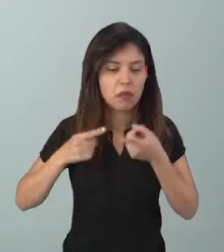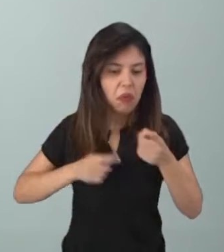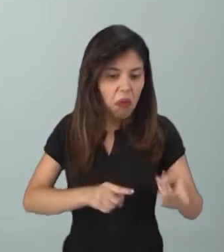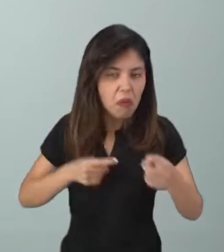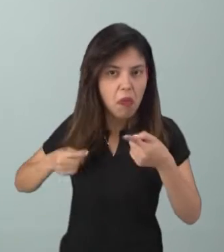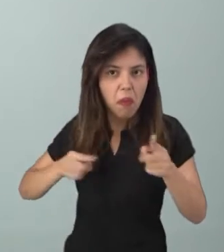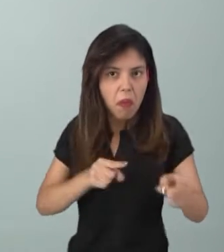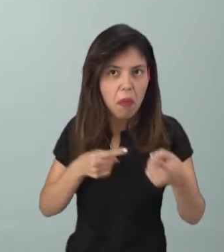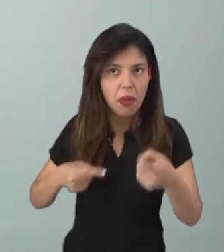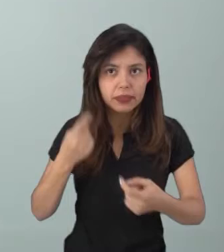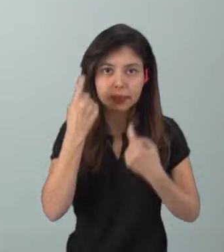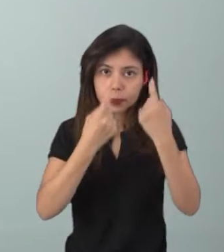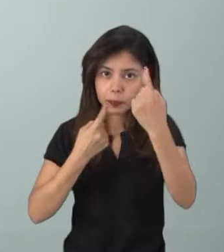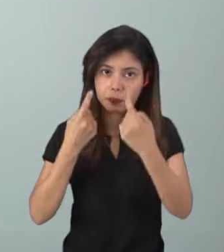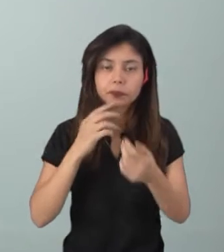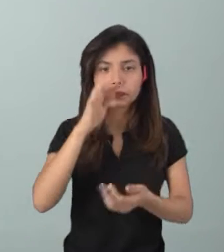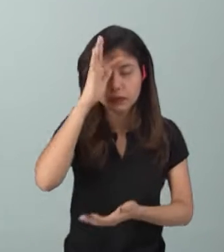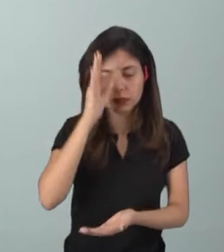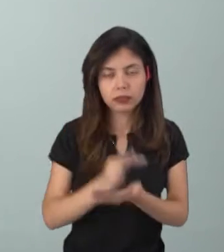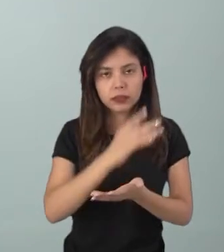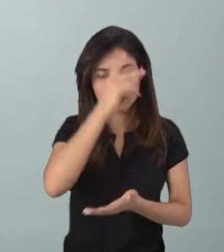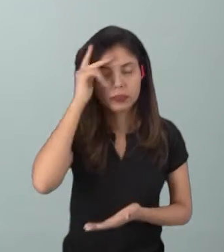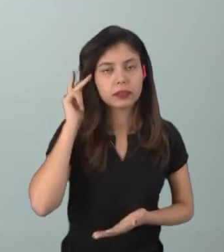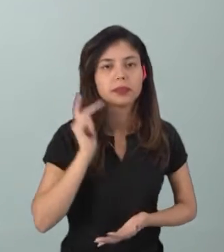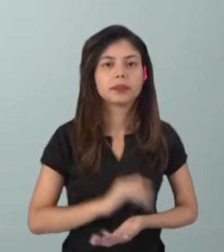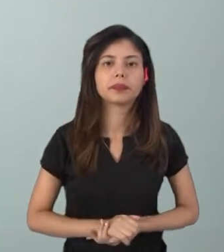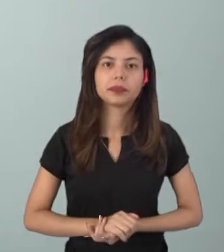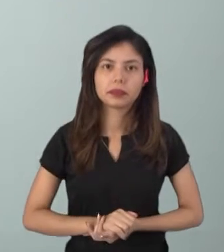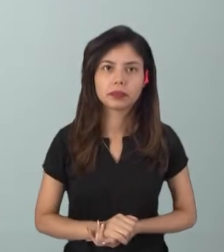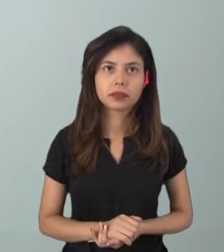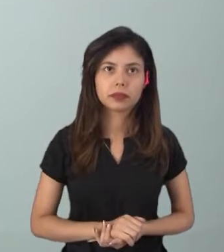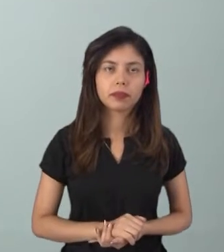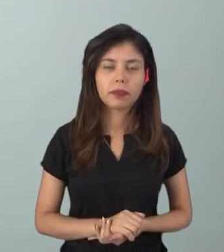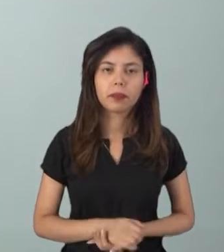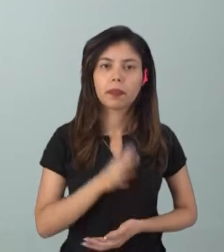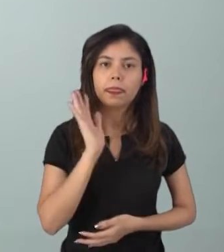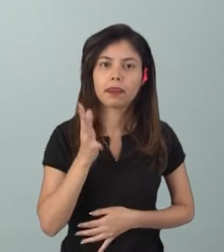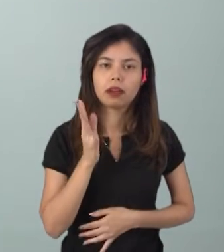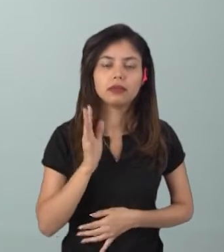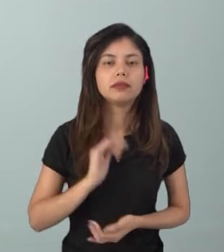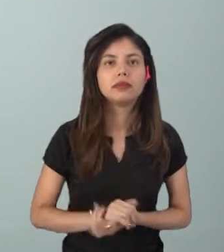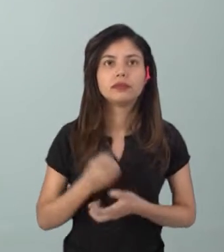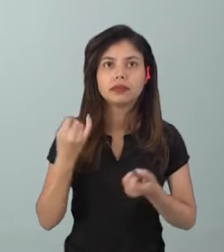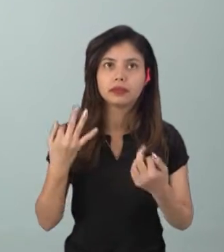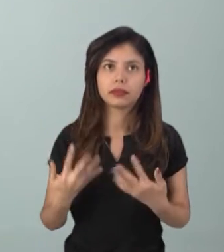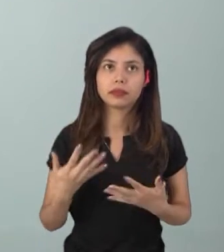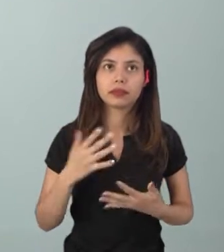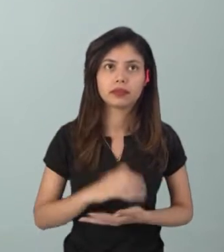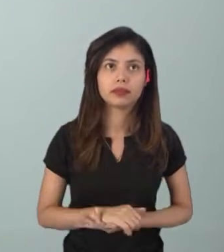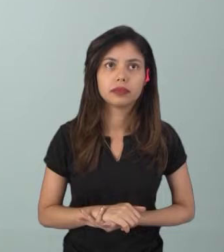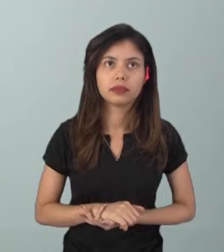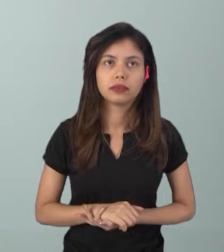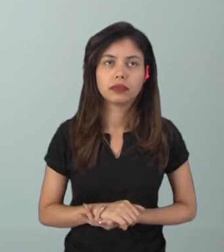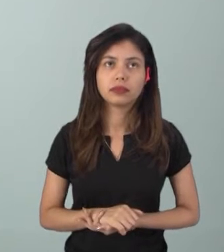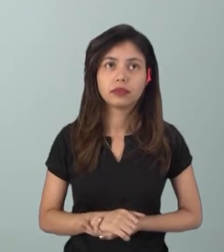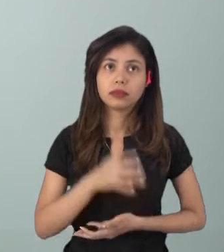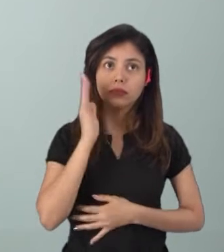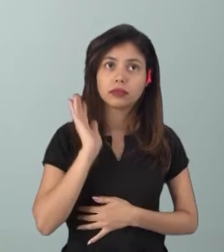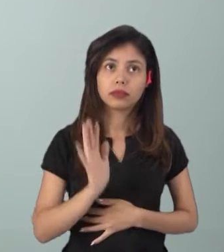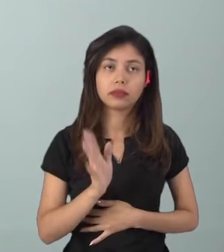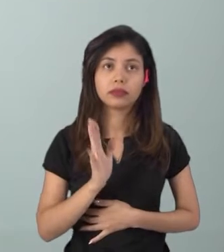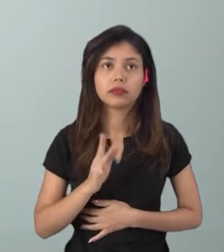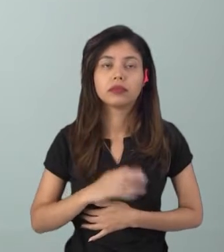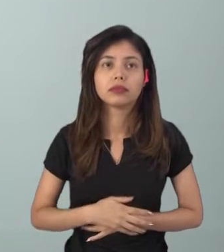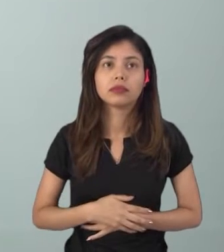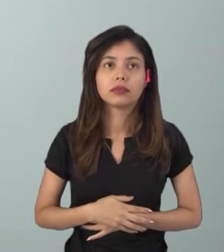criticando a forma de expressão de fé das pessoas. Então o homem já é bem primitivo com essa questão. Já